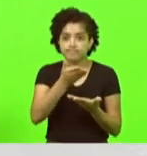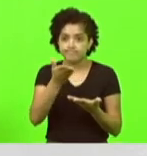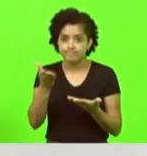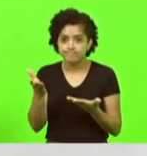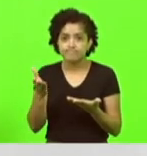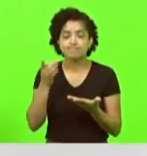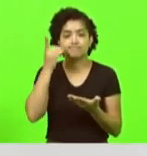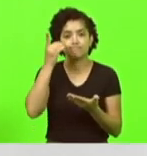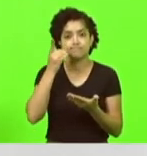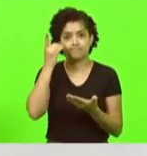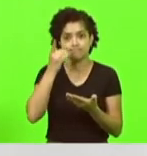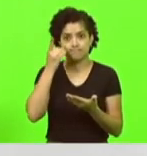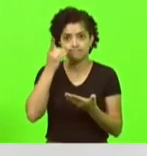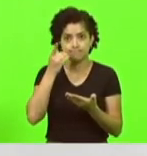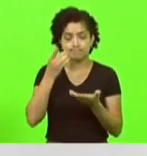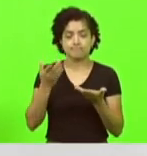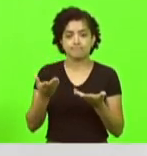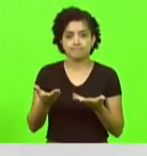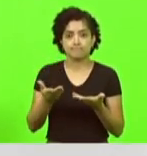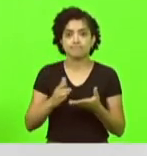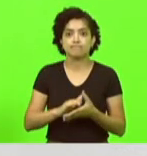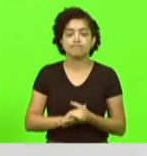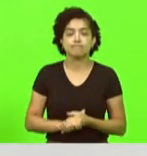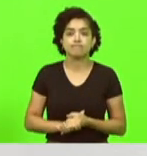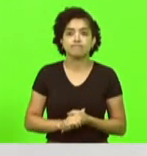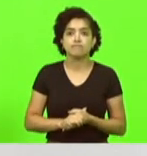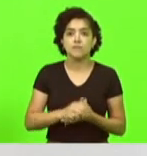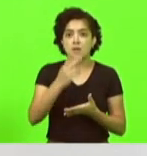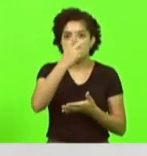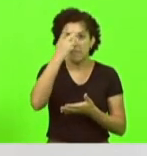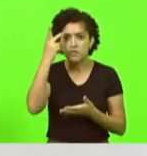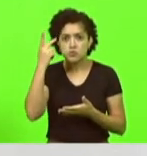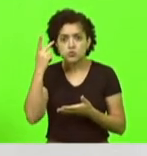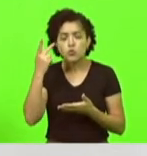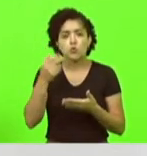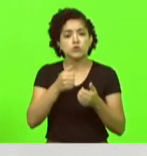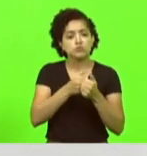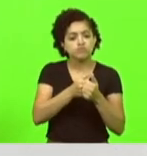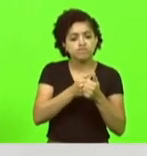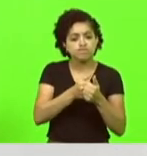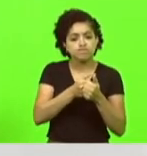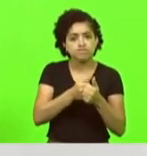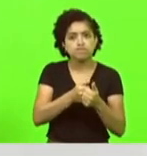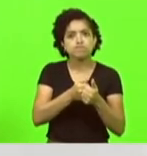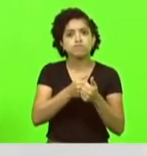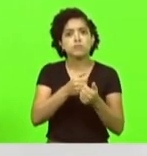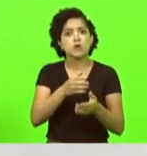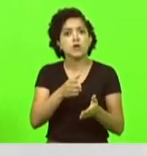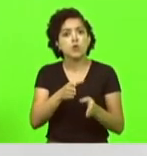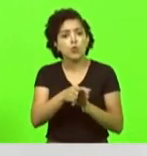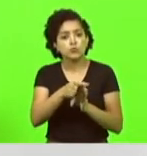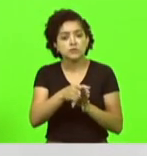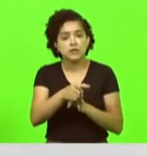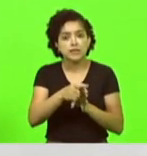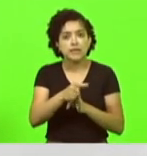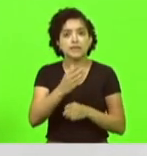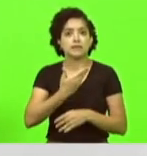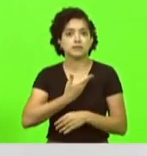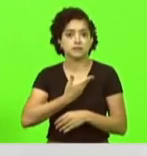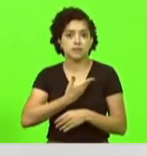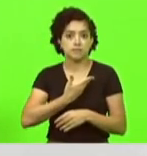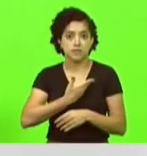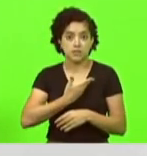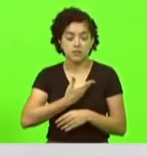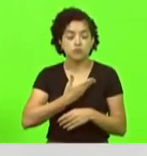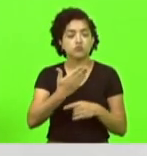e senhoras deputados por terem sido pessoas muito próximas muito conselheiras muito amigas ao longo desta caminhada